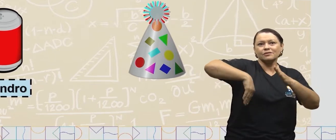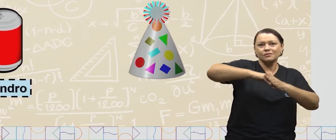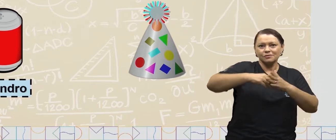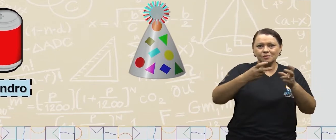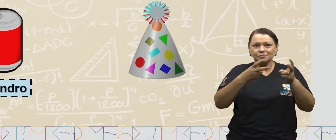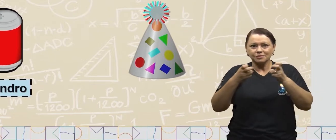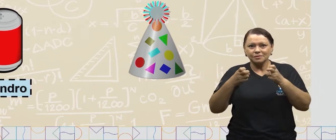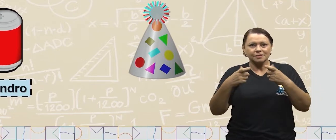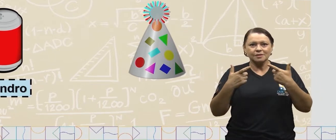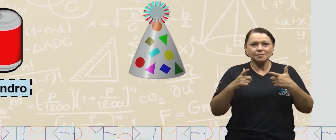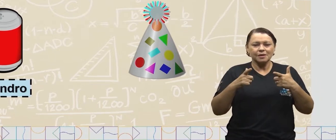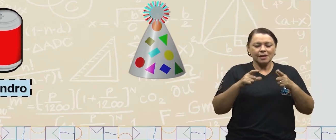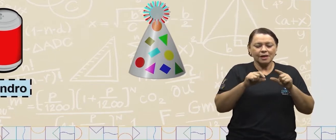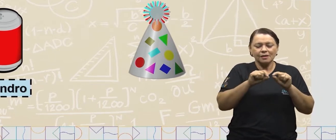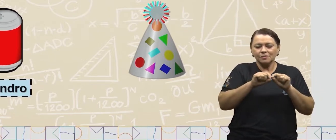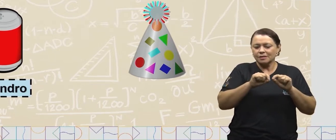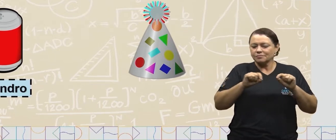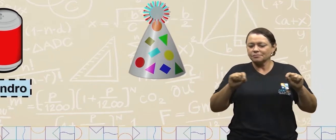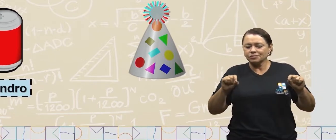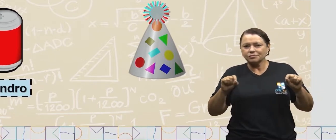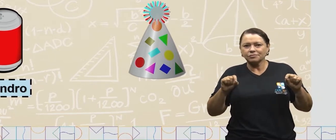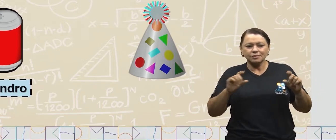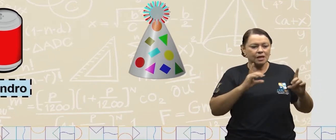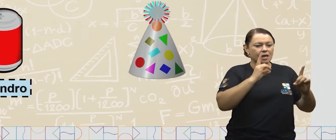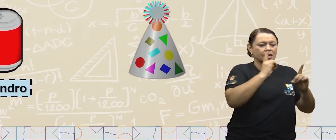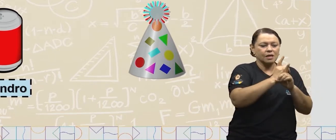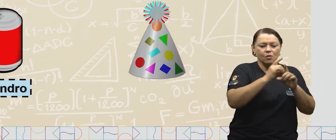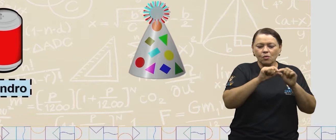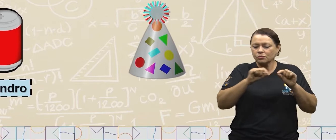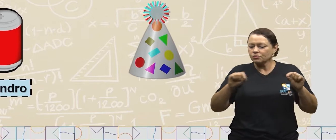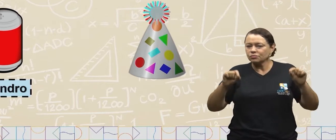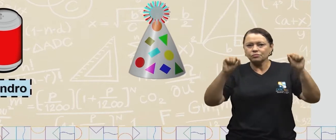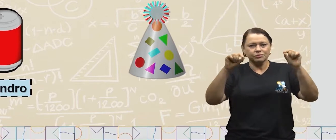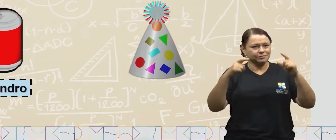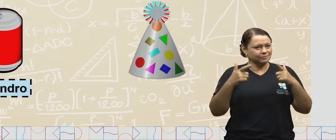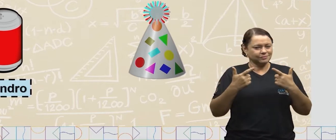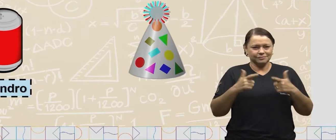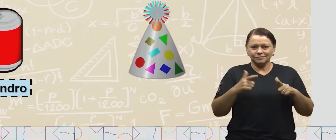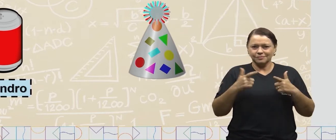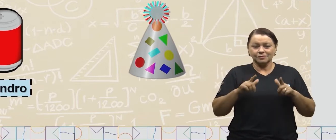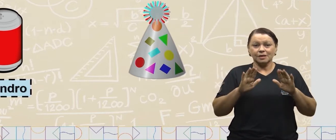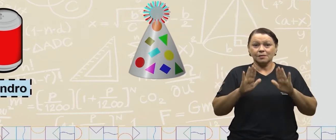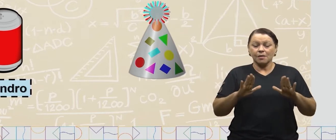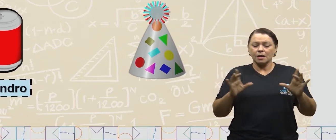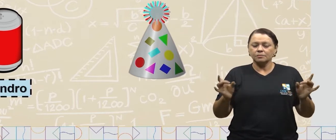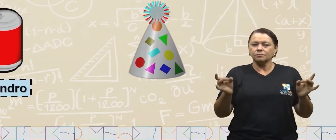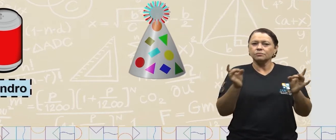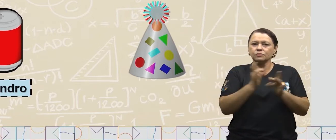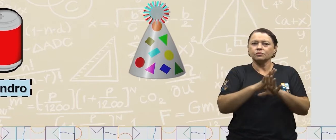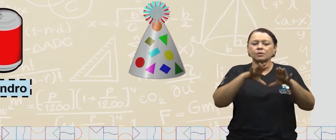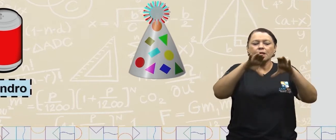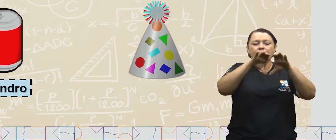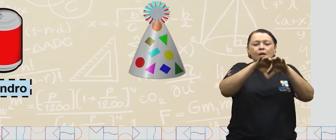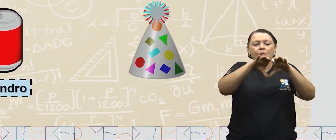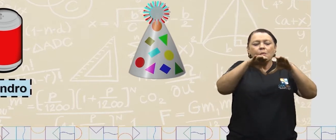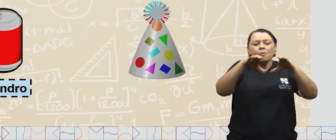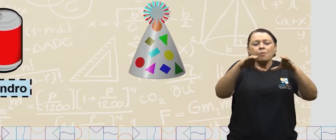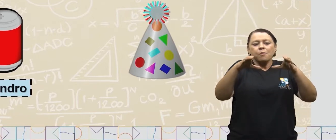não tem vértices, arestas, mas possui em sua totalidade uma